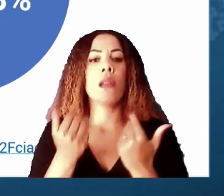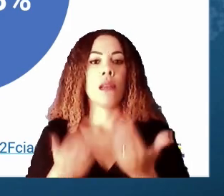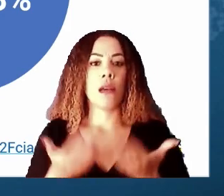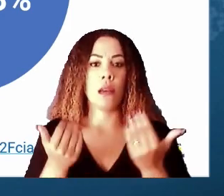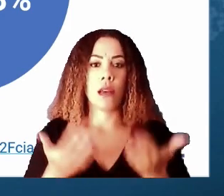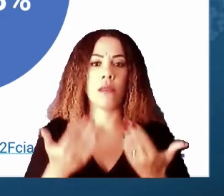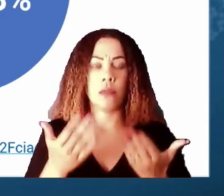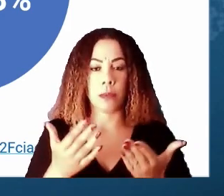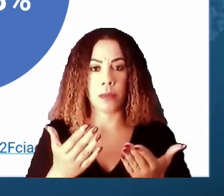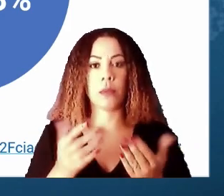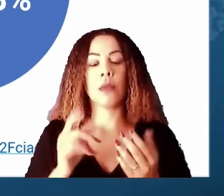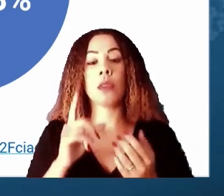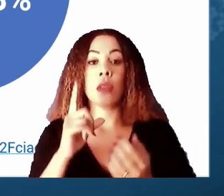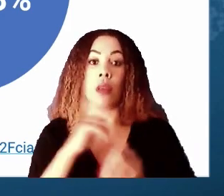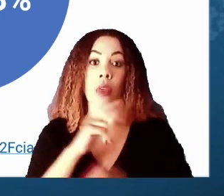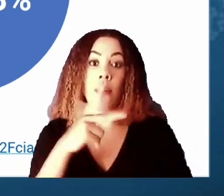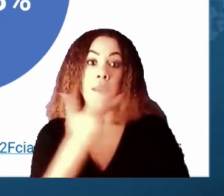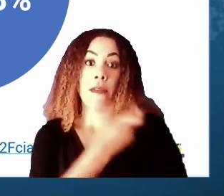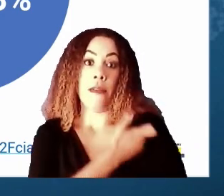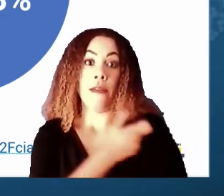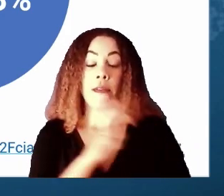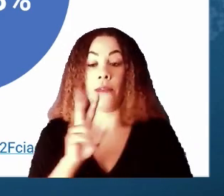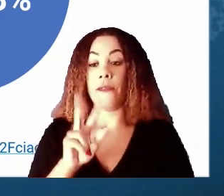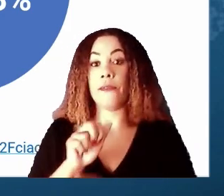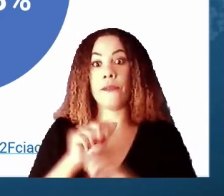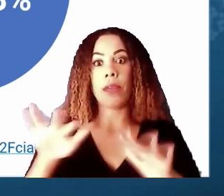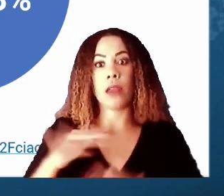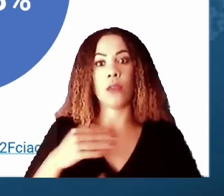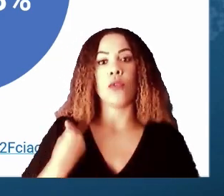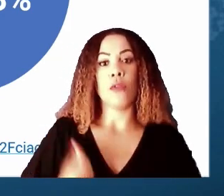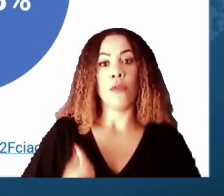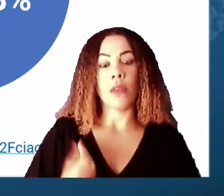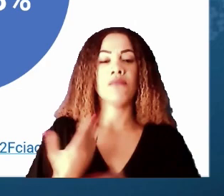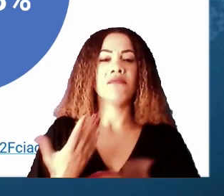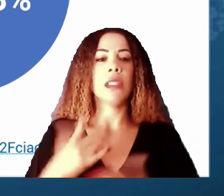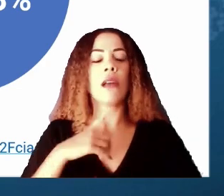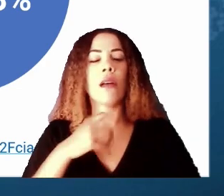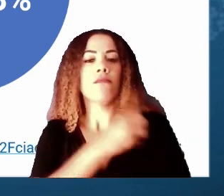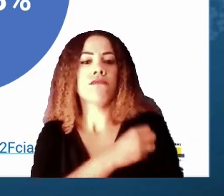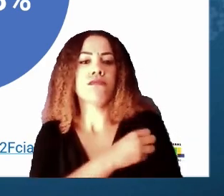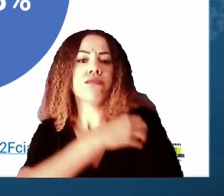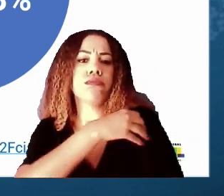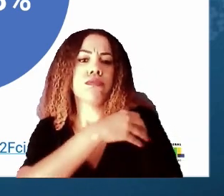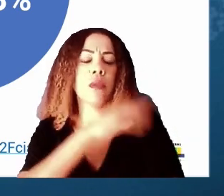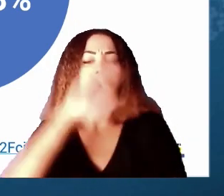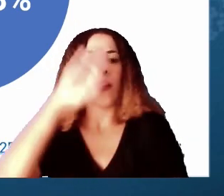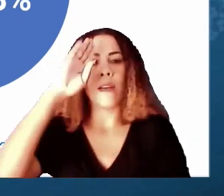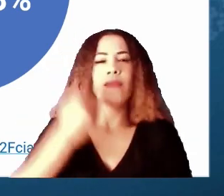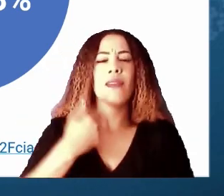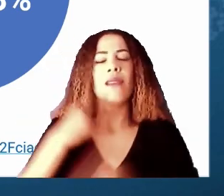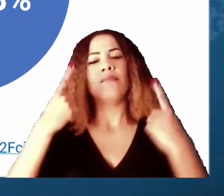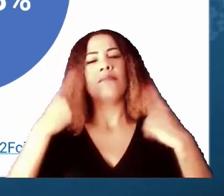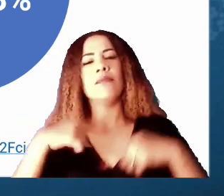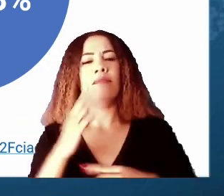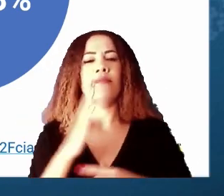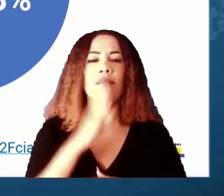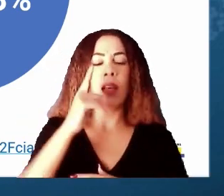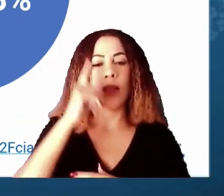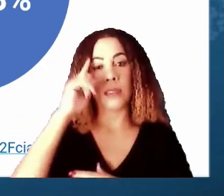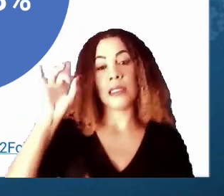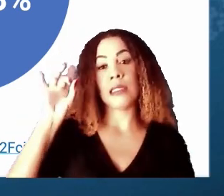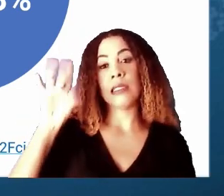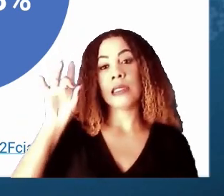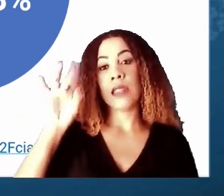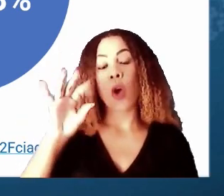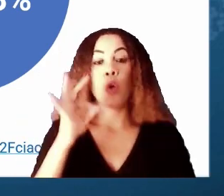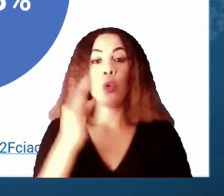razoável para uma vacina de vírus vivo. Então, a gente teve ali edema, eritema, febre, astenia, mal-estar, mialgia, cefaleia, dor local, ou